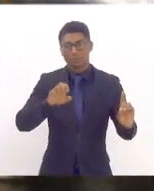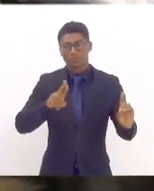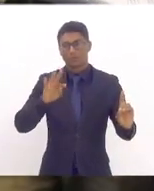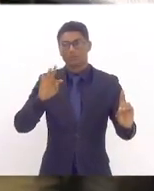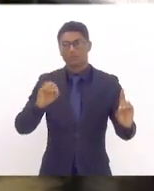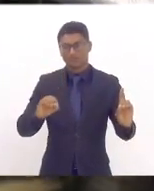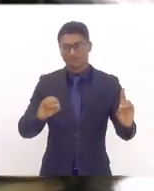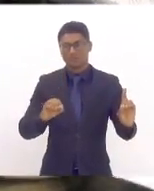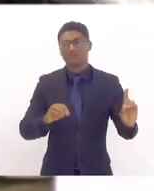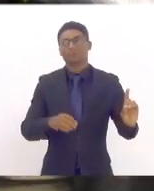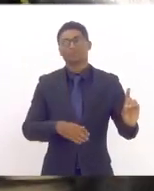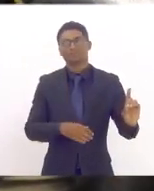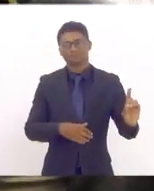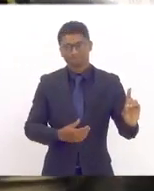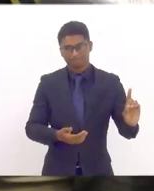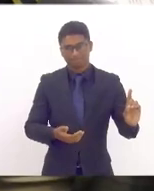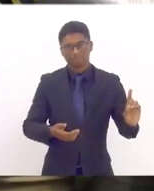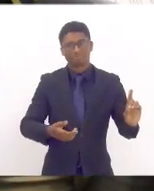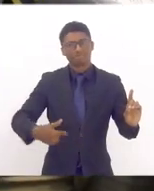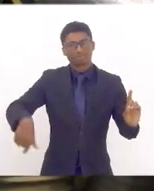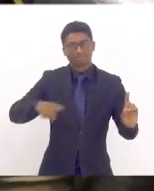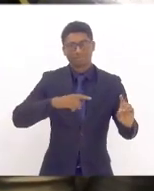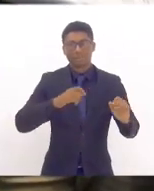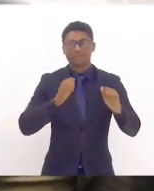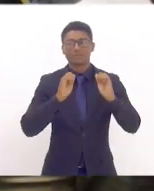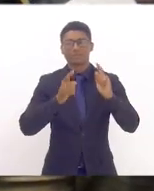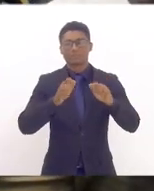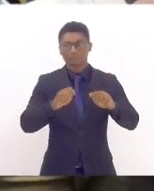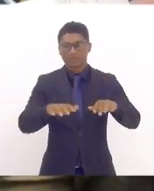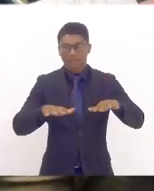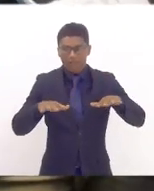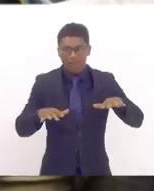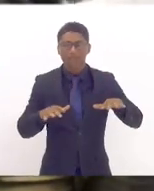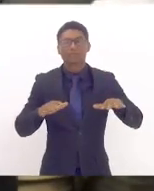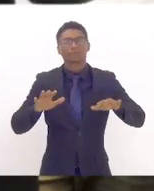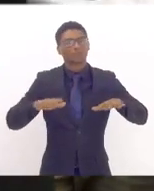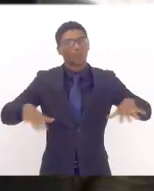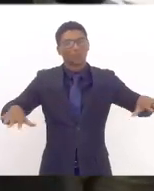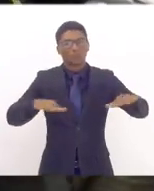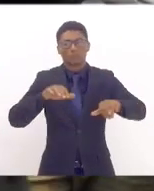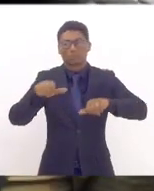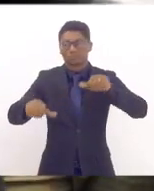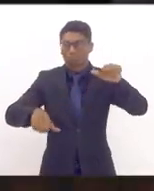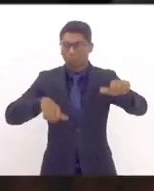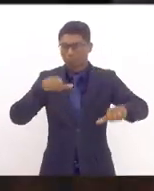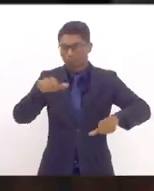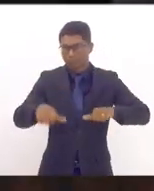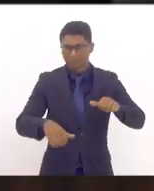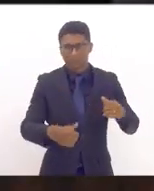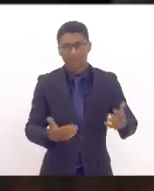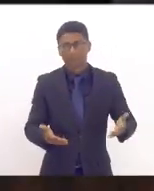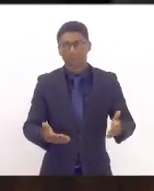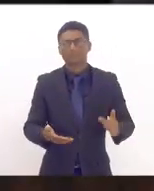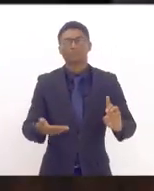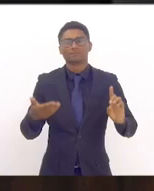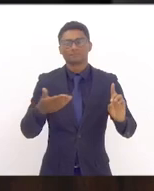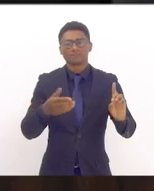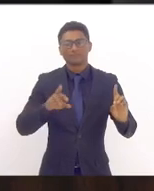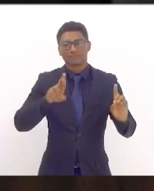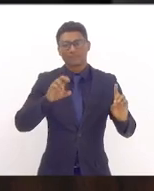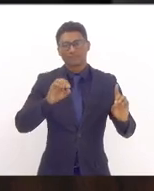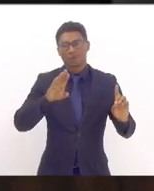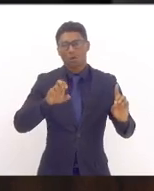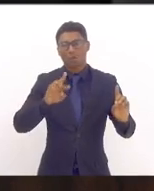o nosso o nosso plenário mudou todas as posições Roberto é um bispo Progressista muito